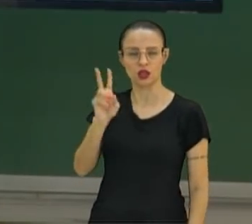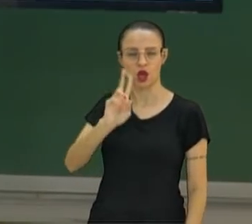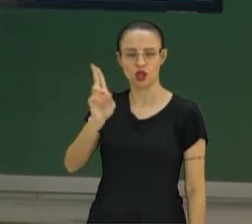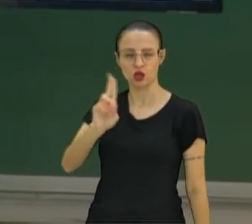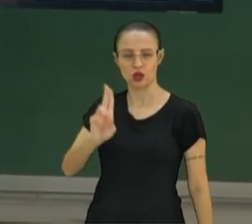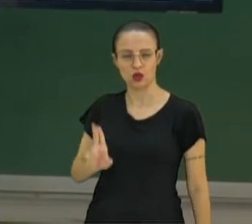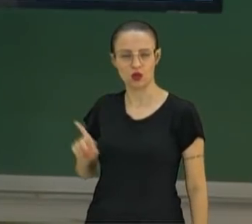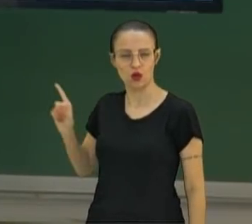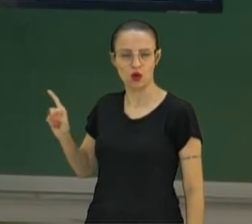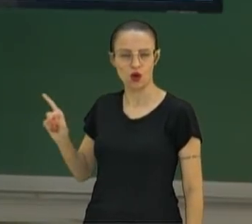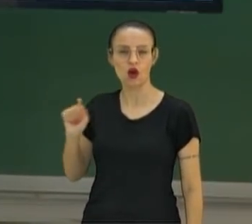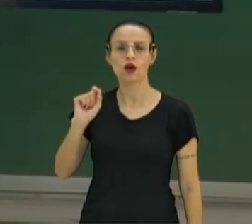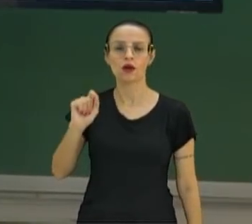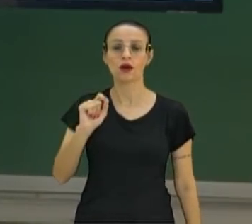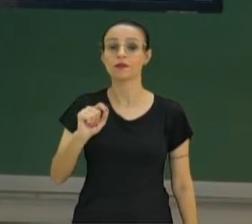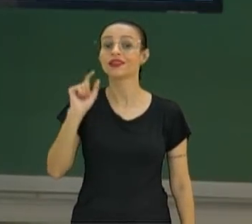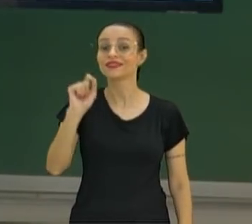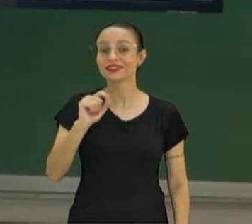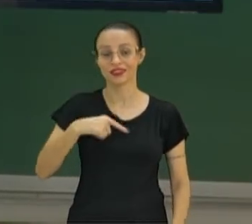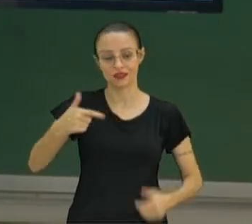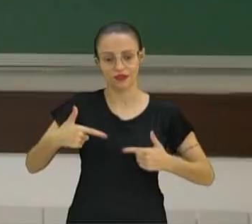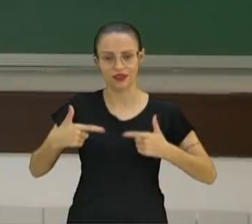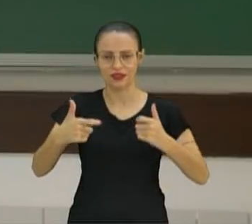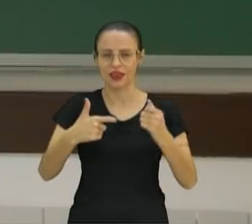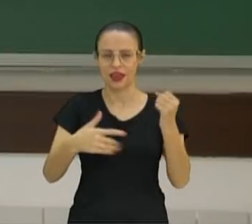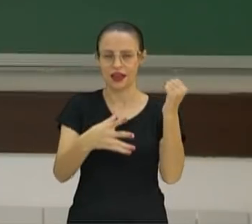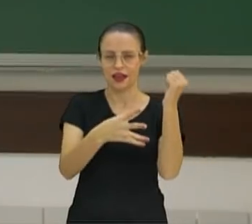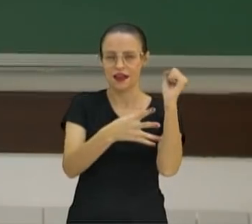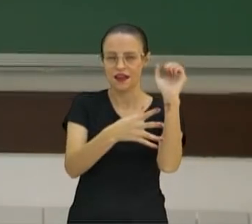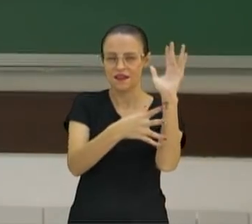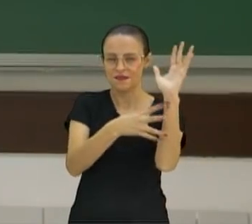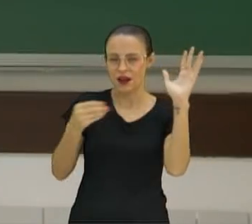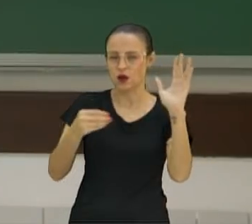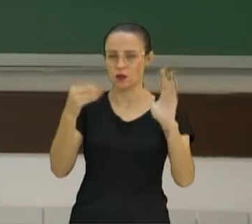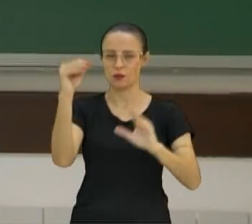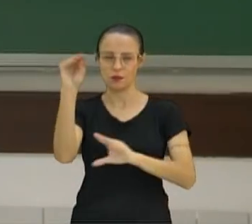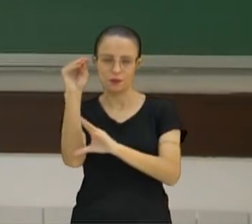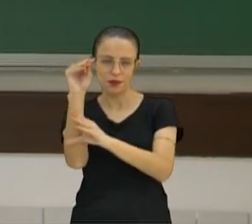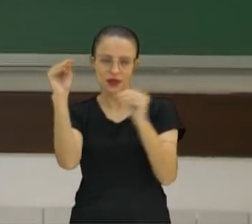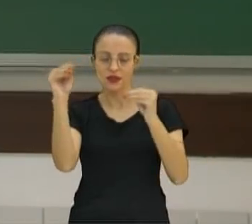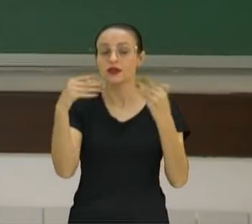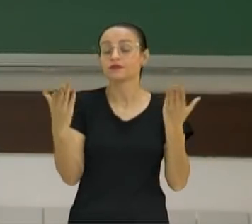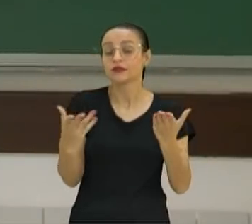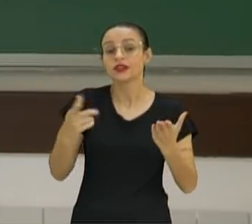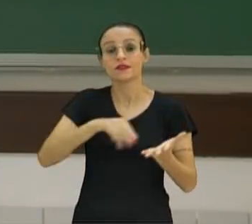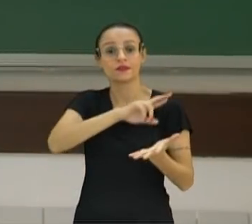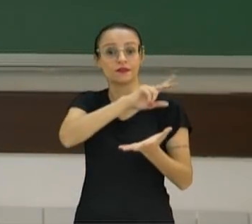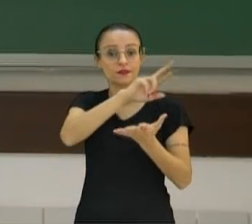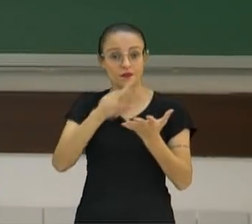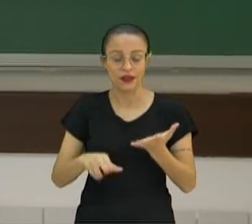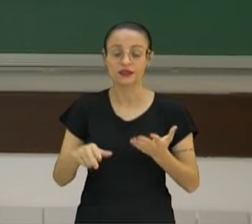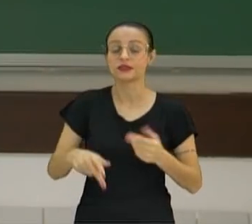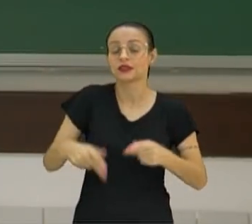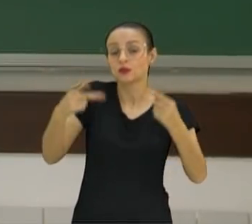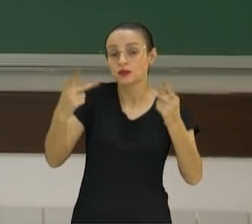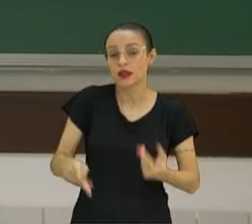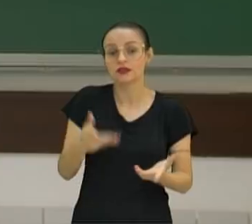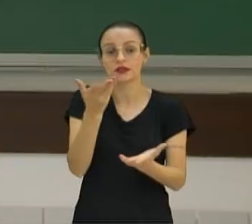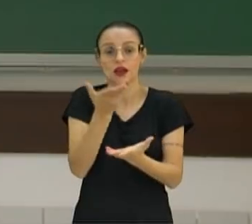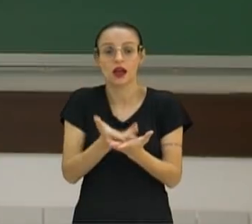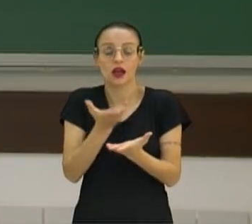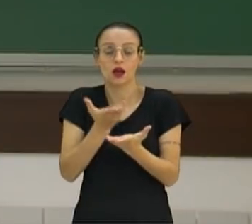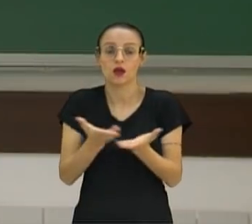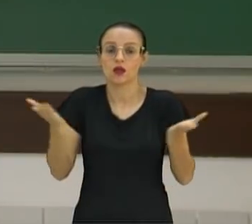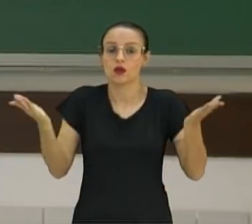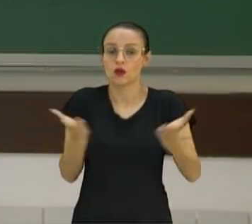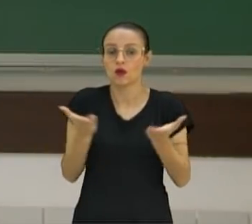malês, farroupilha e sabinada, as nossas revoltas regenciais. E na aula de hoje, nós então vamos estudar aí o